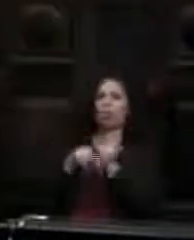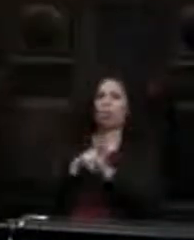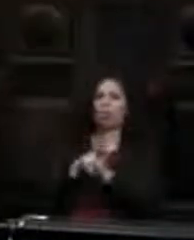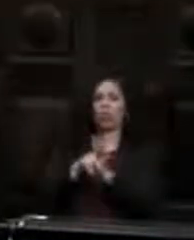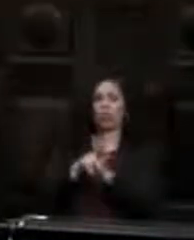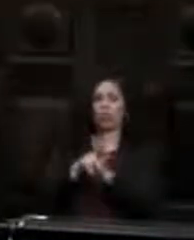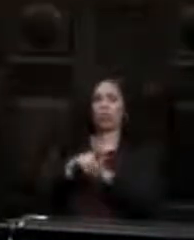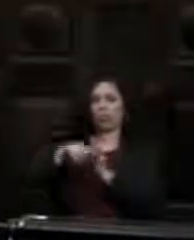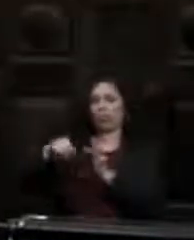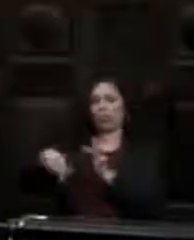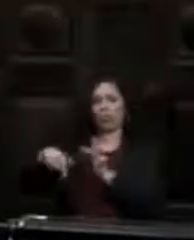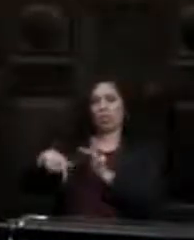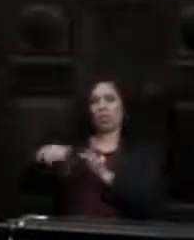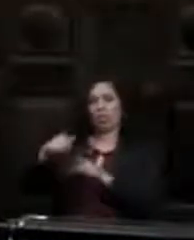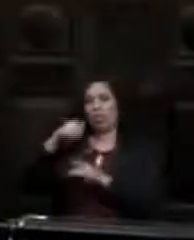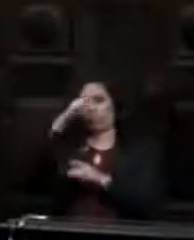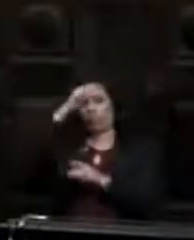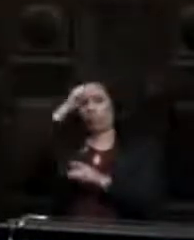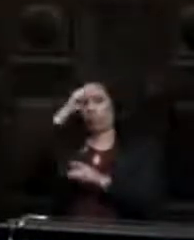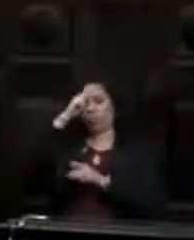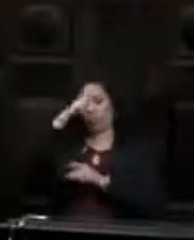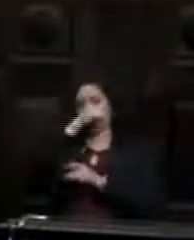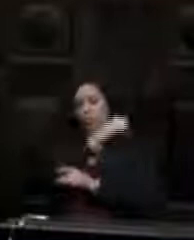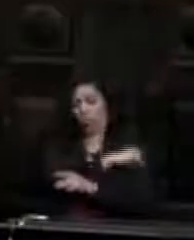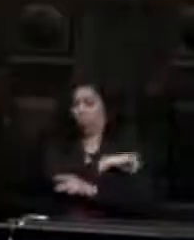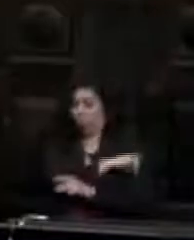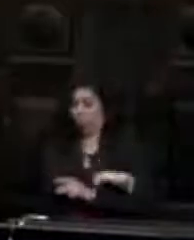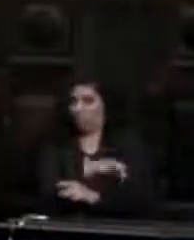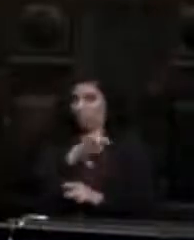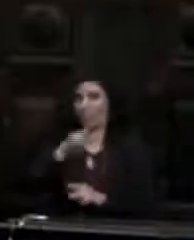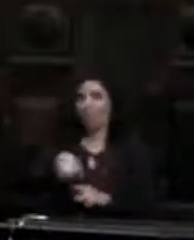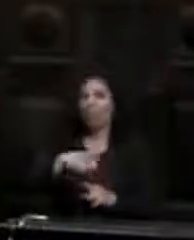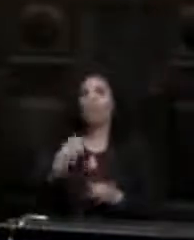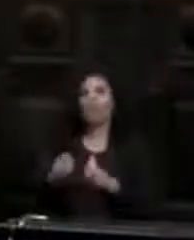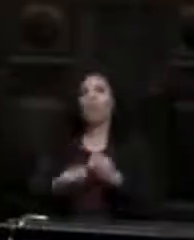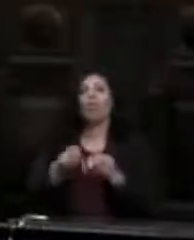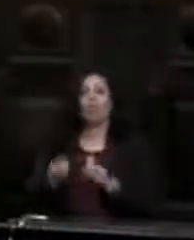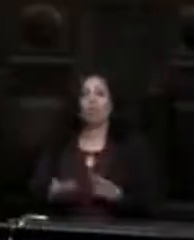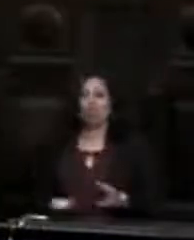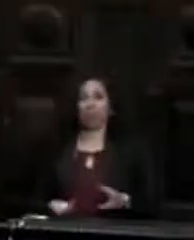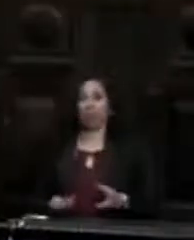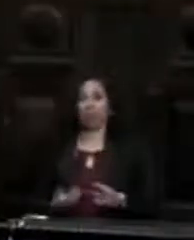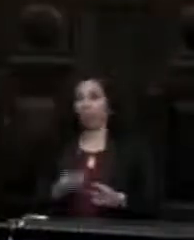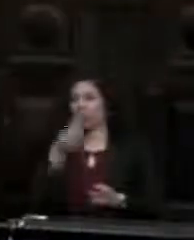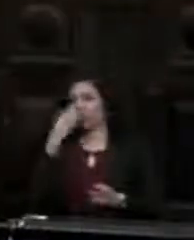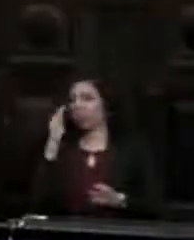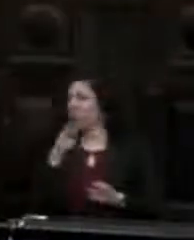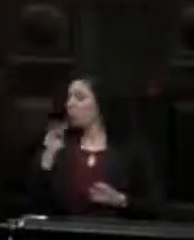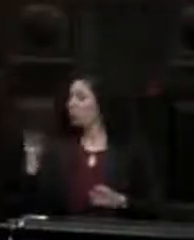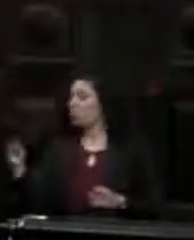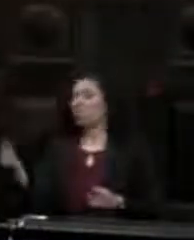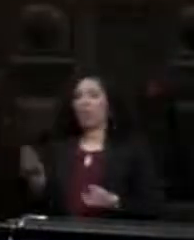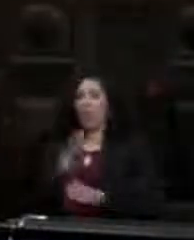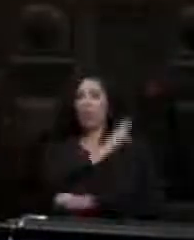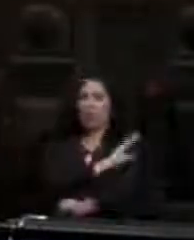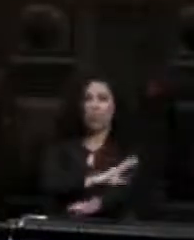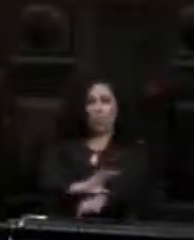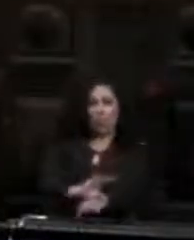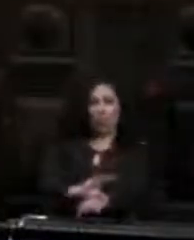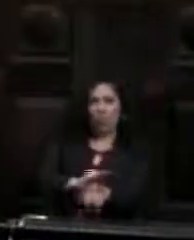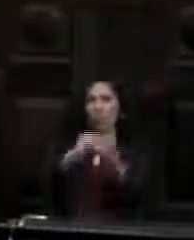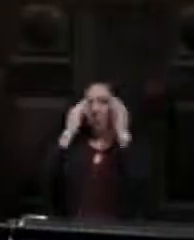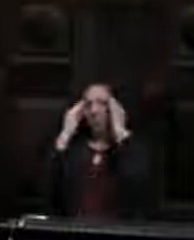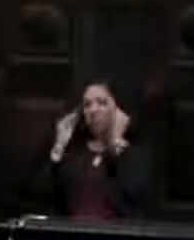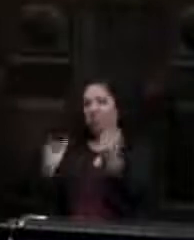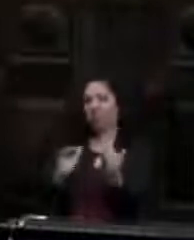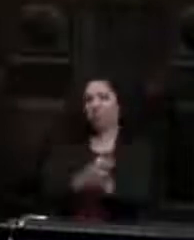Um verdadeiro descaso. Descaso este que significa um verdadeiro desrespeito para a população do